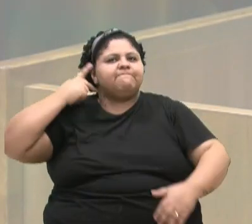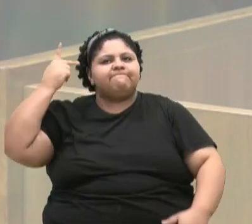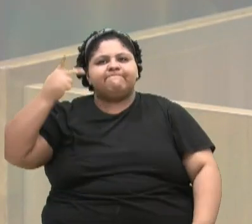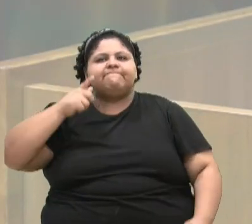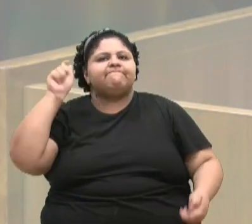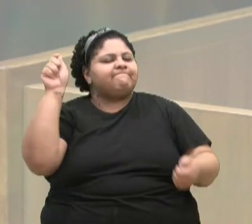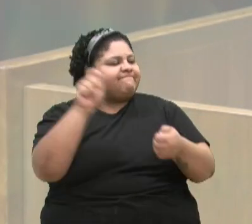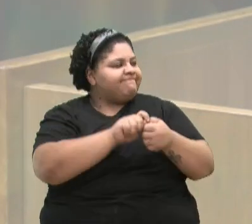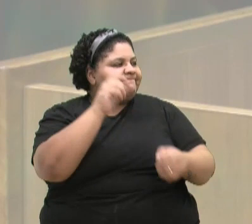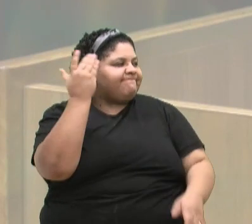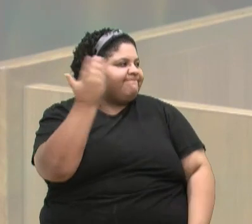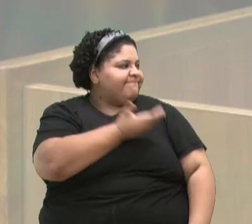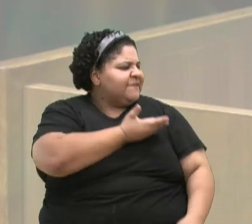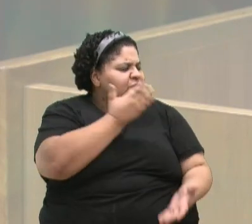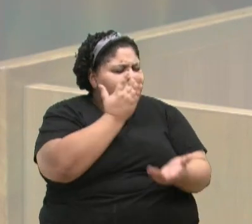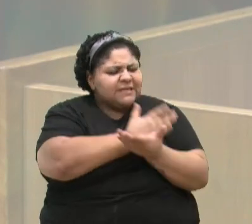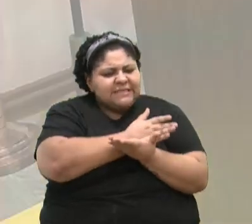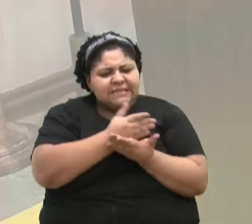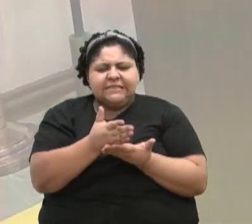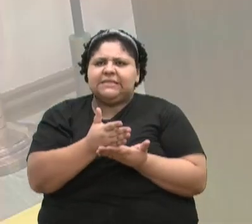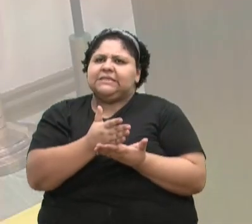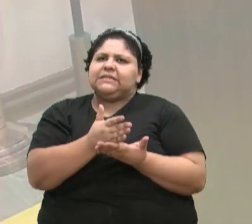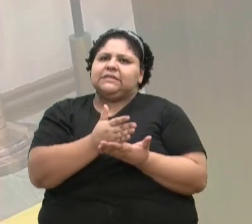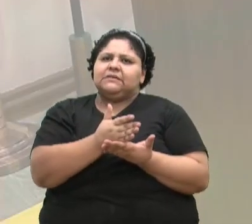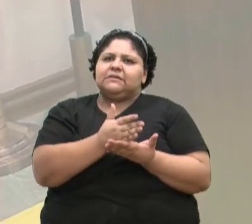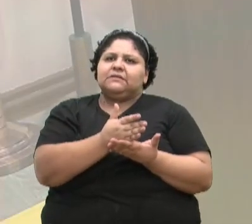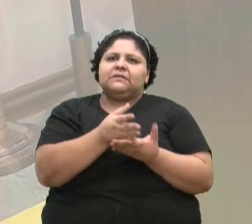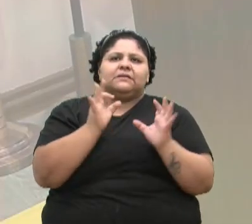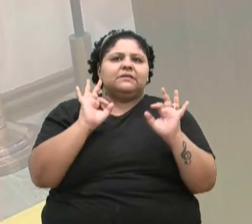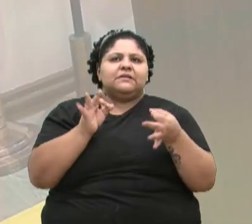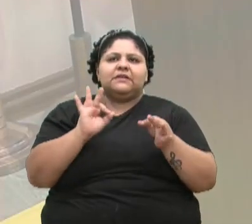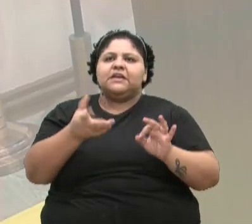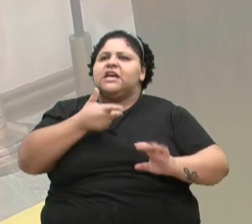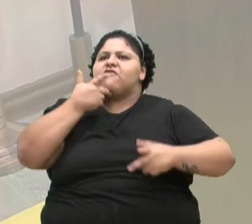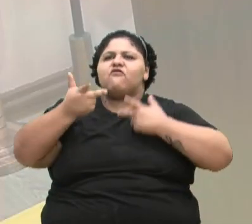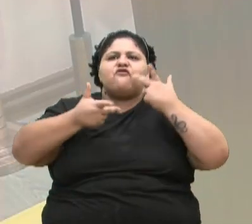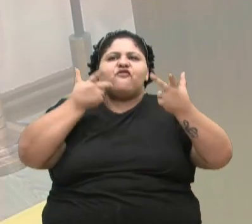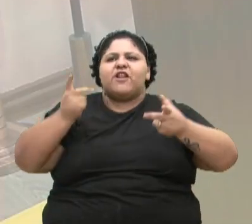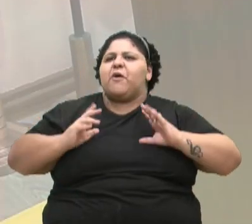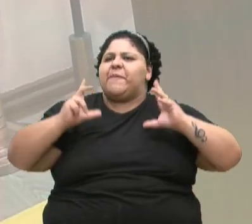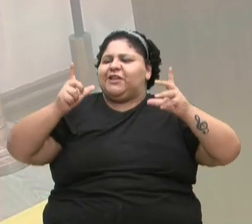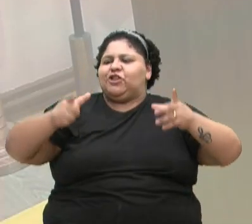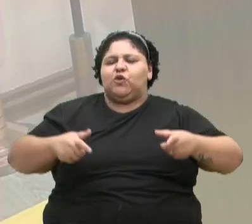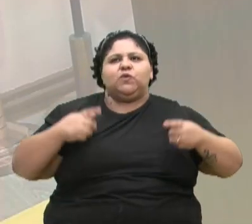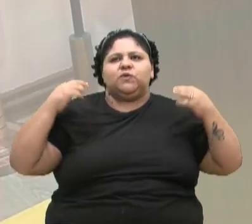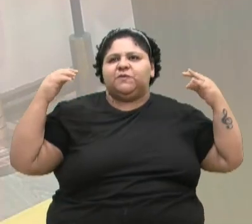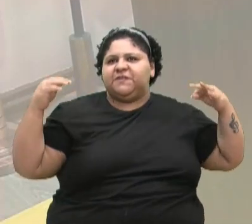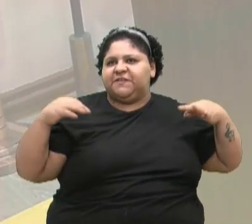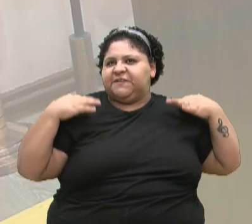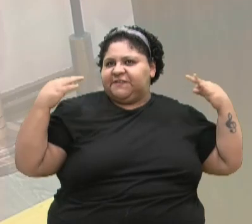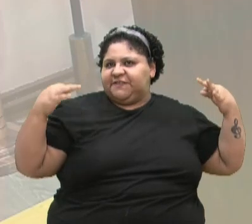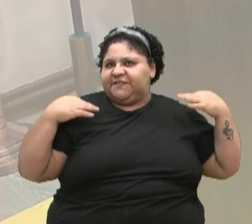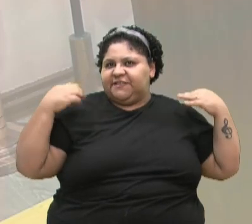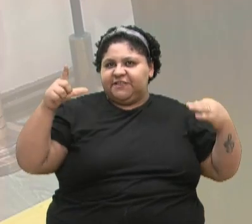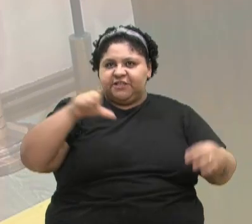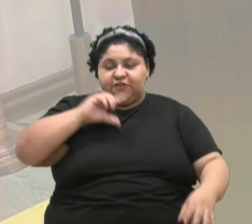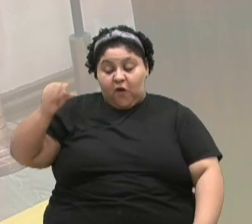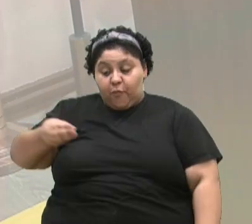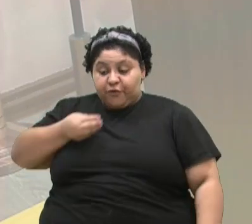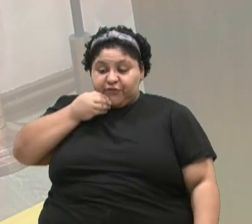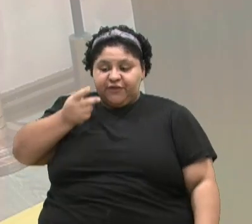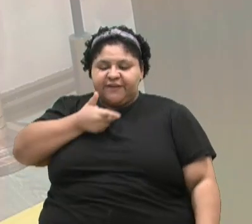fez uma coisa, uma iniciativa, que tenho certeza, eu vou contar para todos do turismo, quando eu tenho a oportunidade de